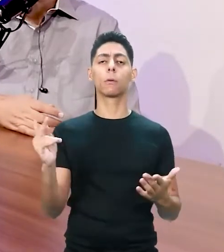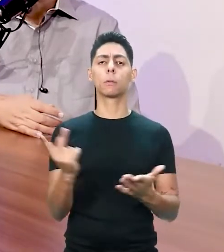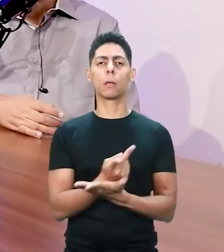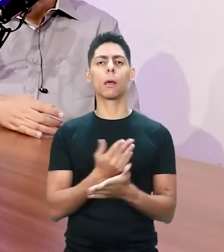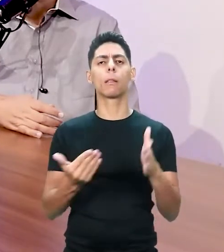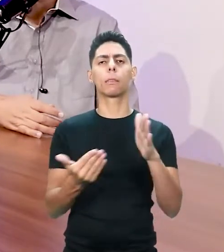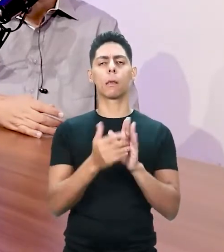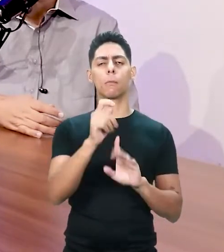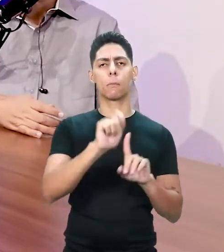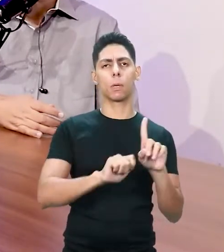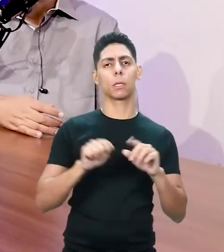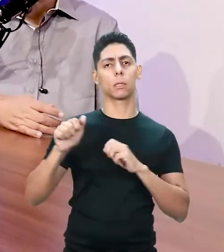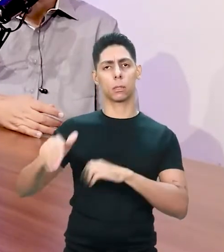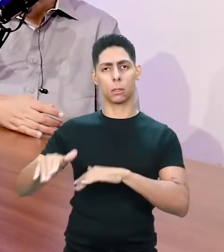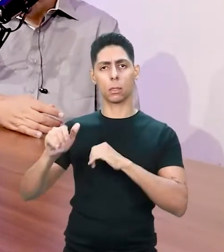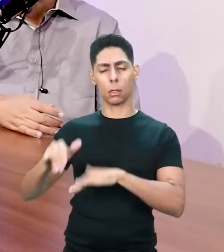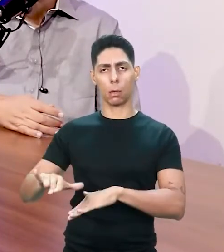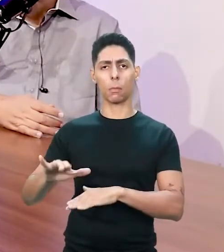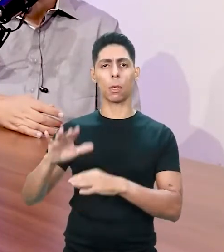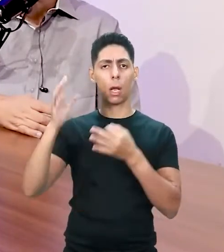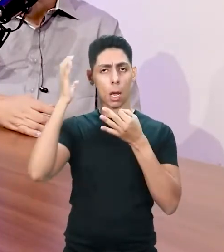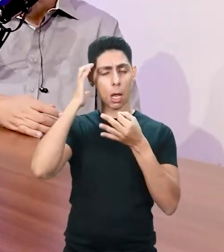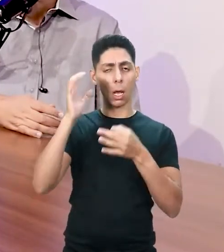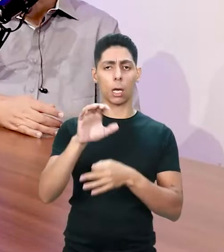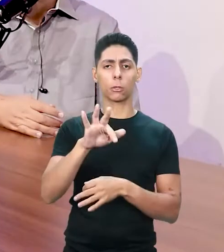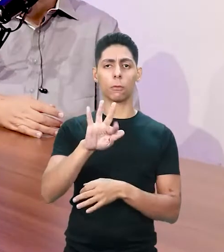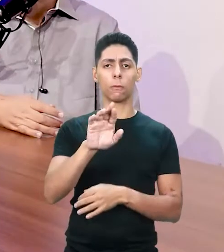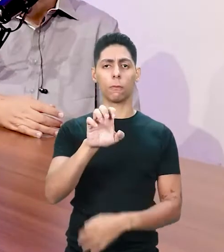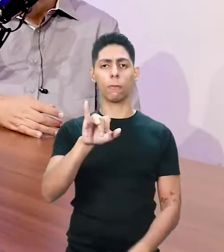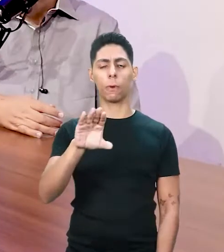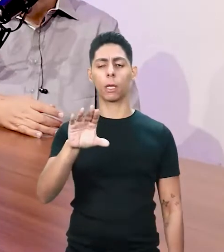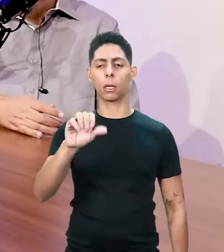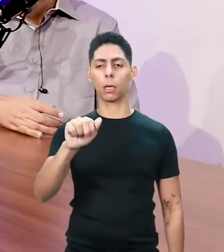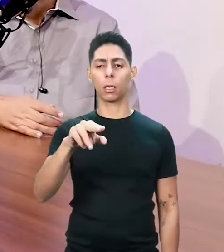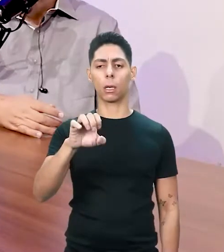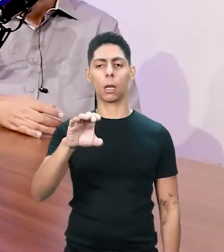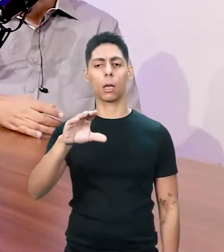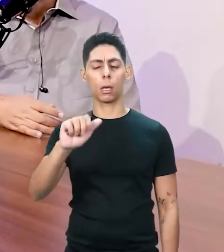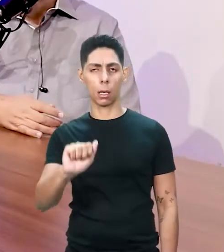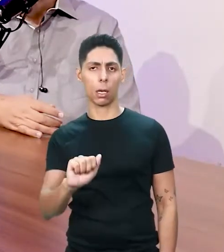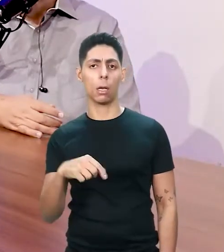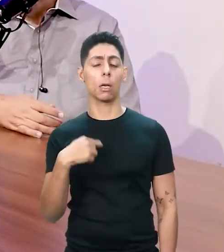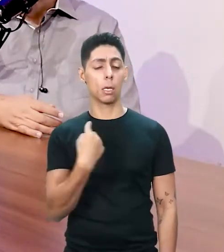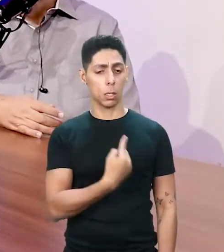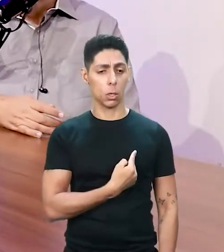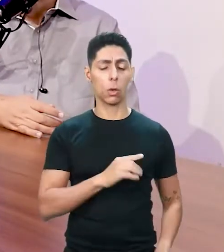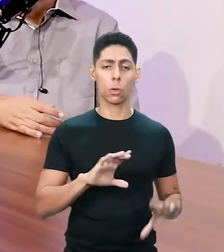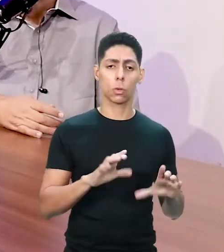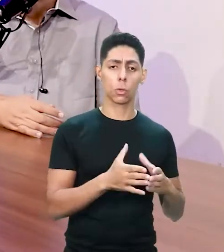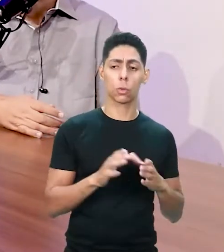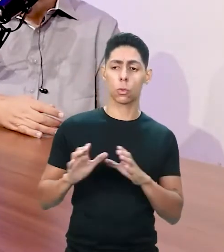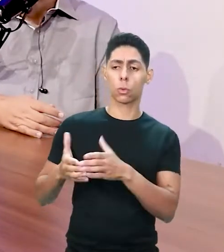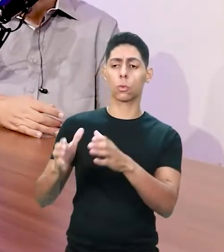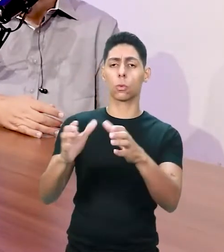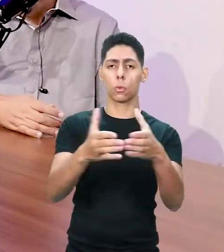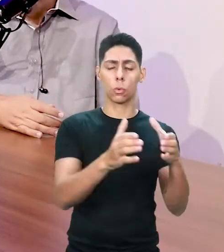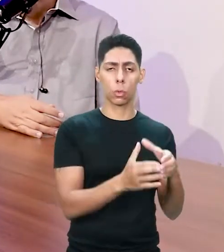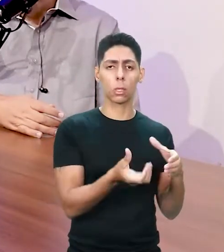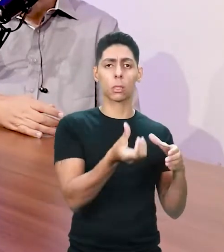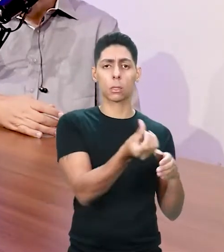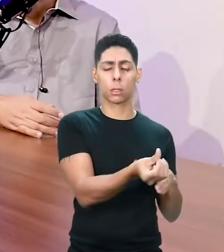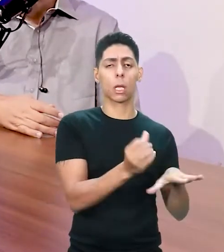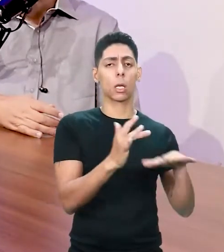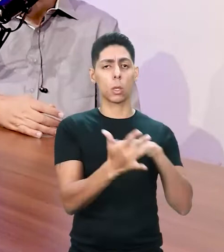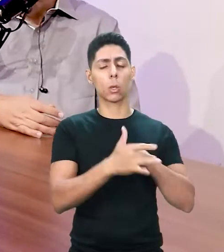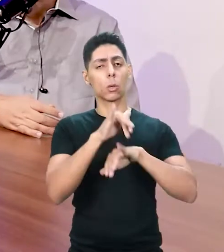setembro, na rádio Frei Caneca do Recife. Então, nós cuidamos de todos os 6 diferentes veículos de comunicação